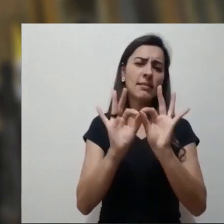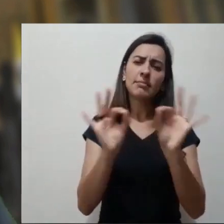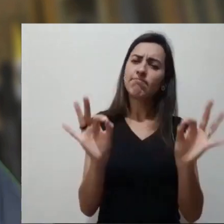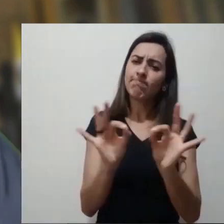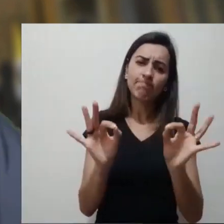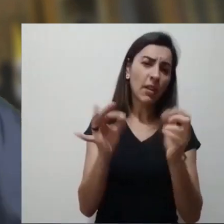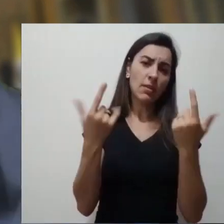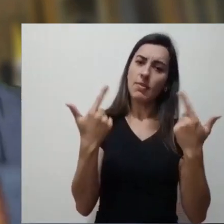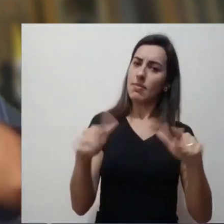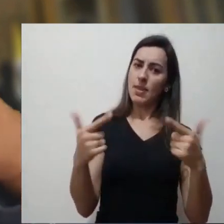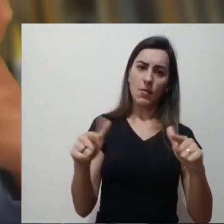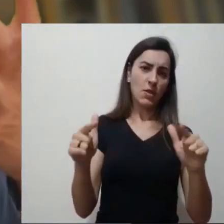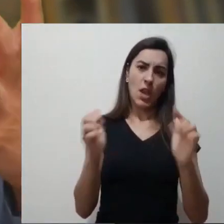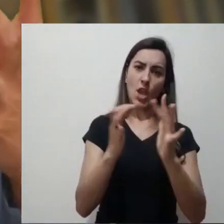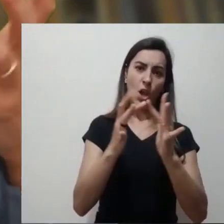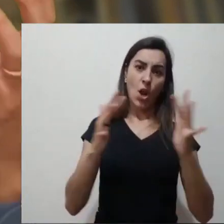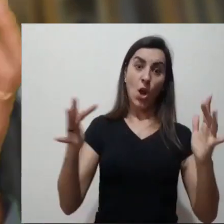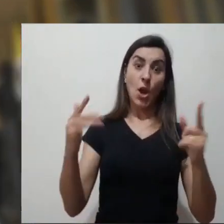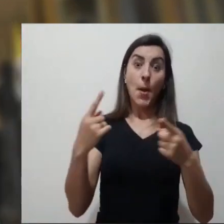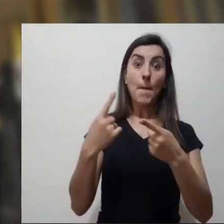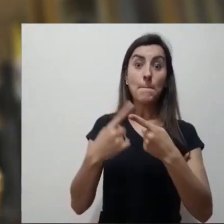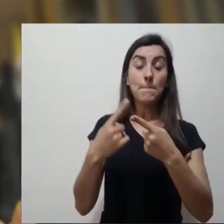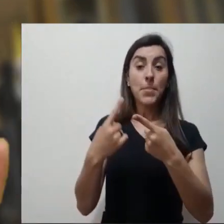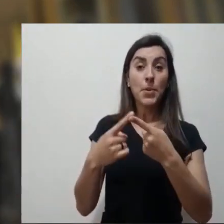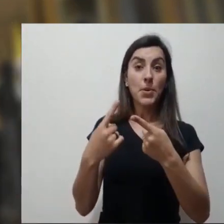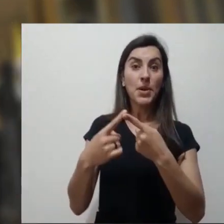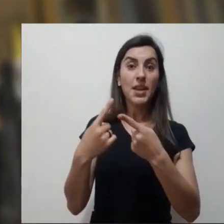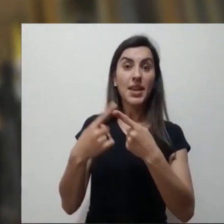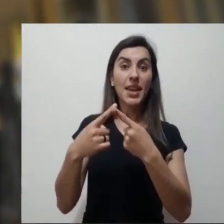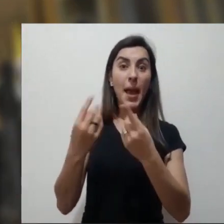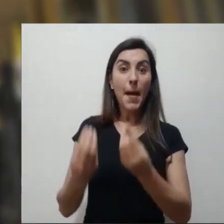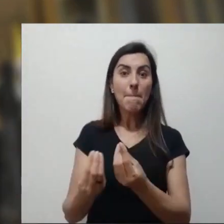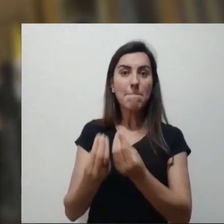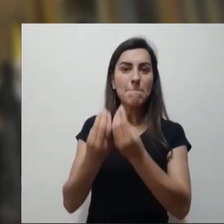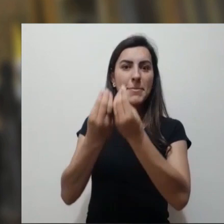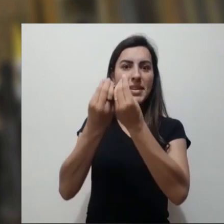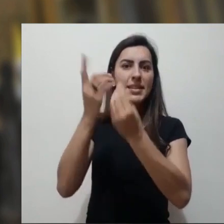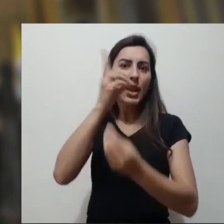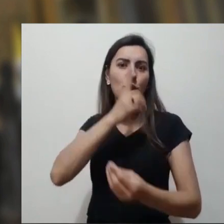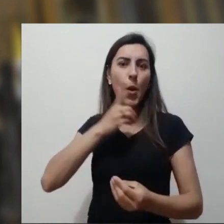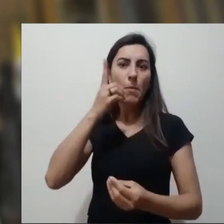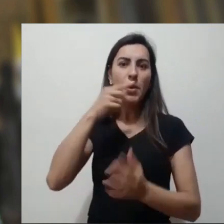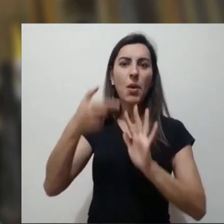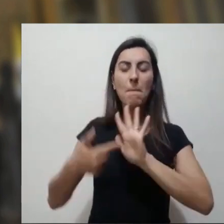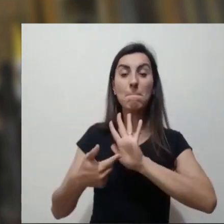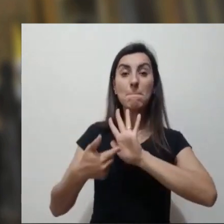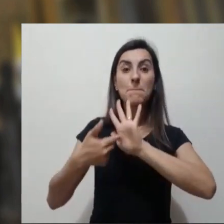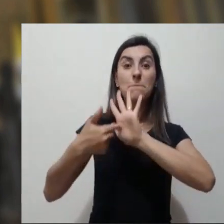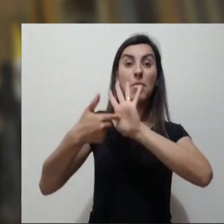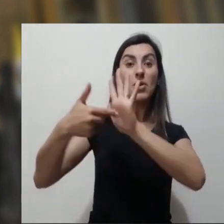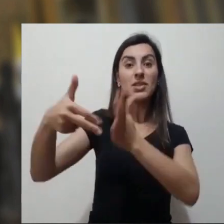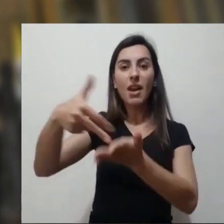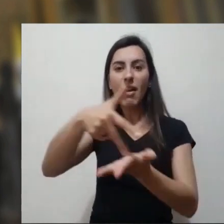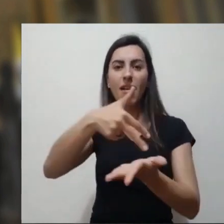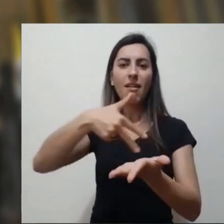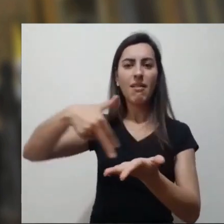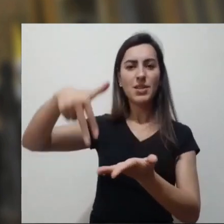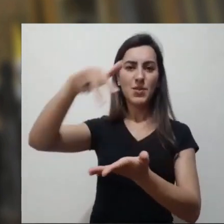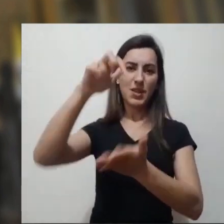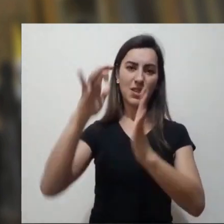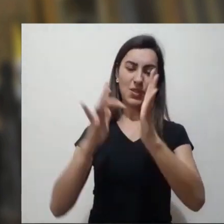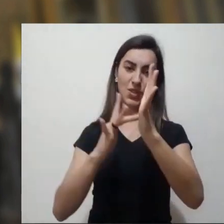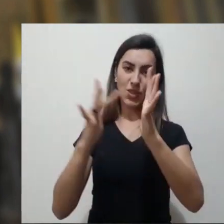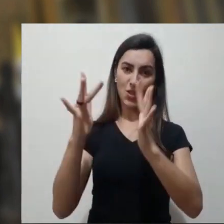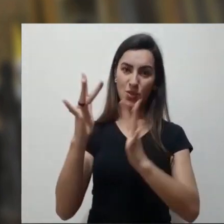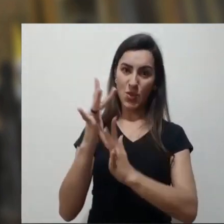a solenidade ressalta a ressurreição do Senhor. Já falei nos vídeos anteriores.